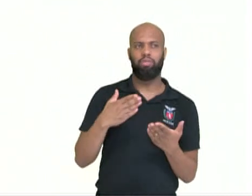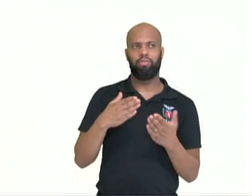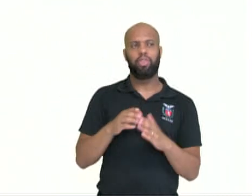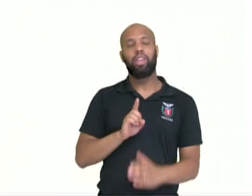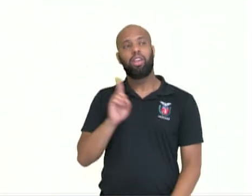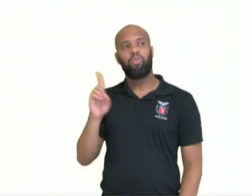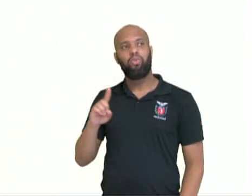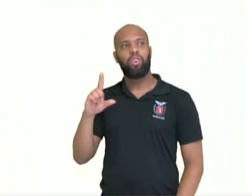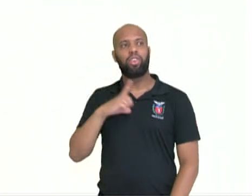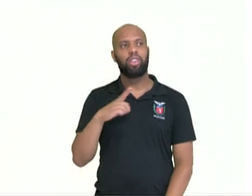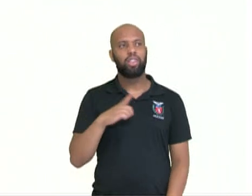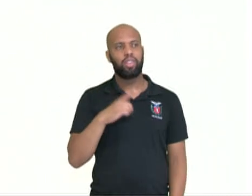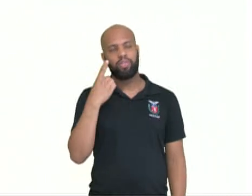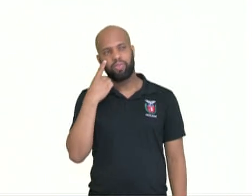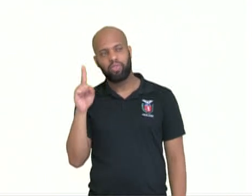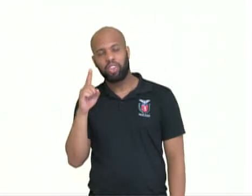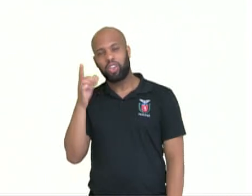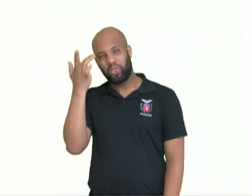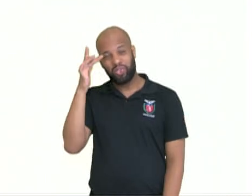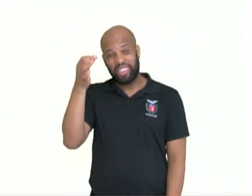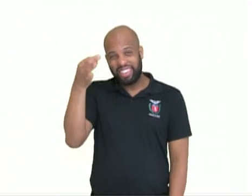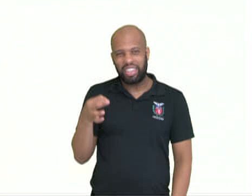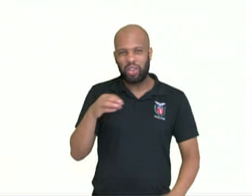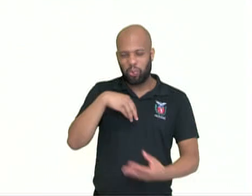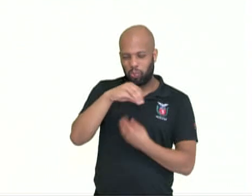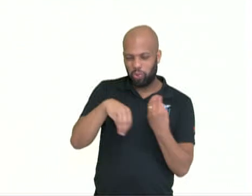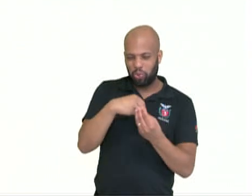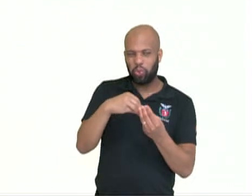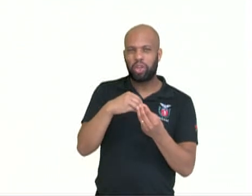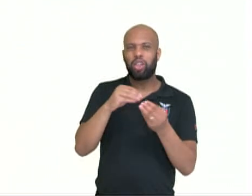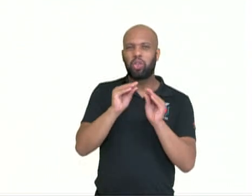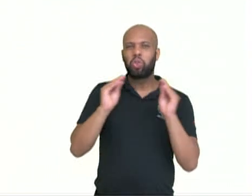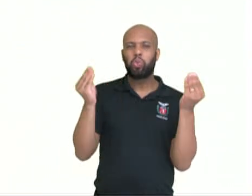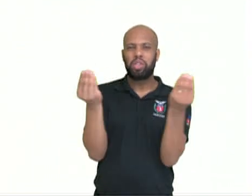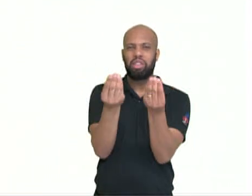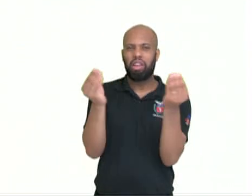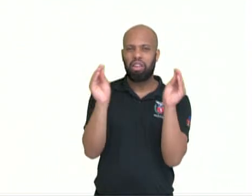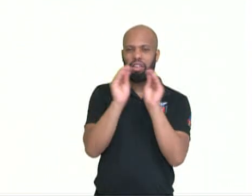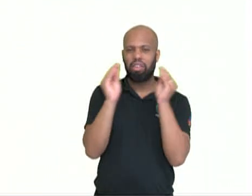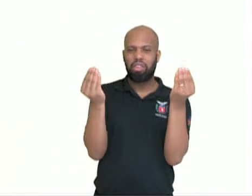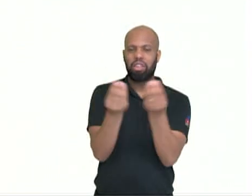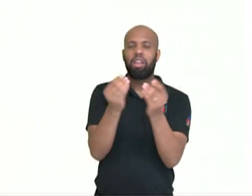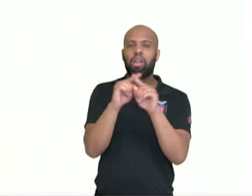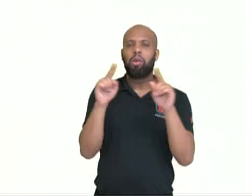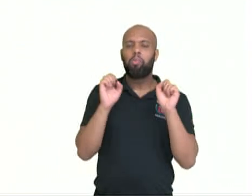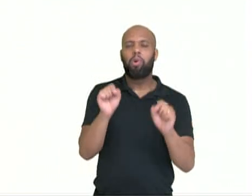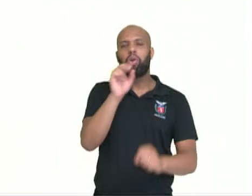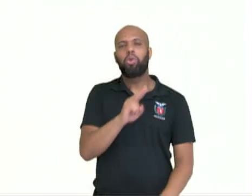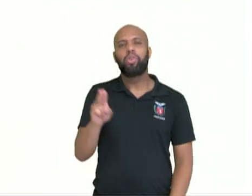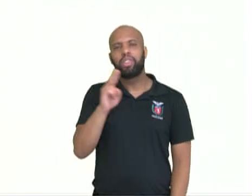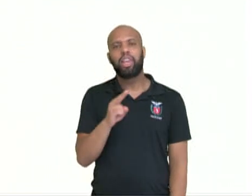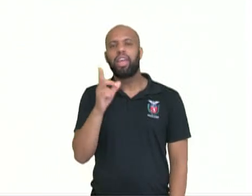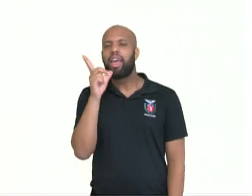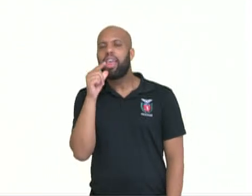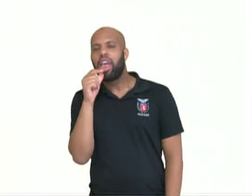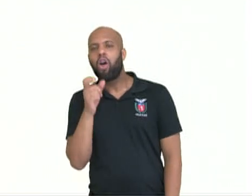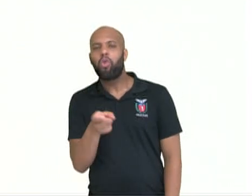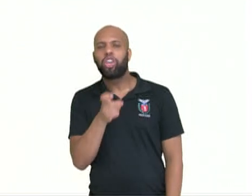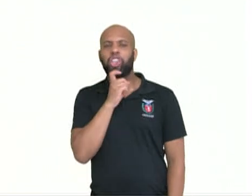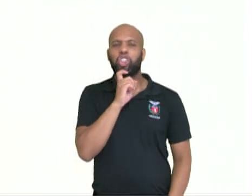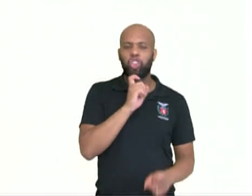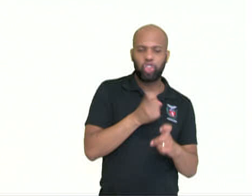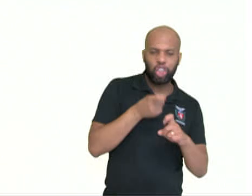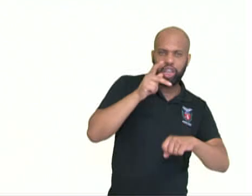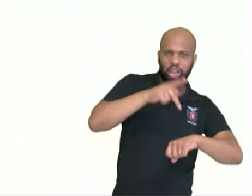aqui, uma mistura, que eu não sei qual é aqui no caso, mas normalmente pode ser usado água e gelo. Há uma pressão no nível